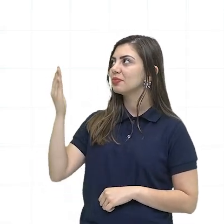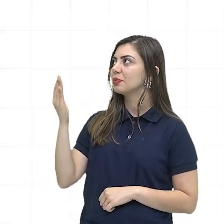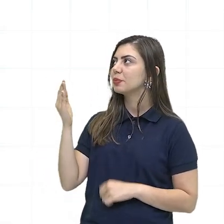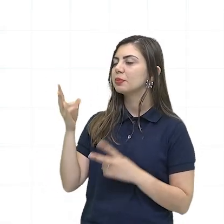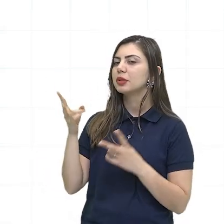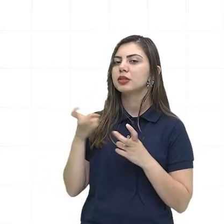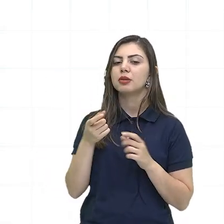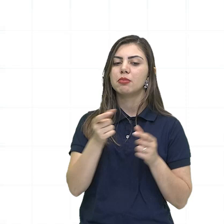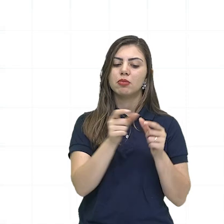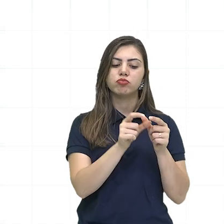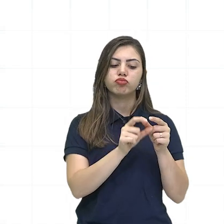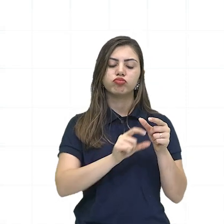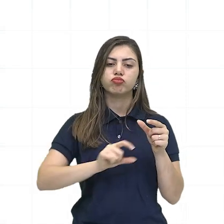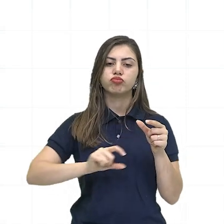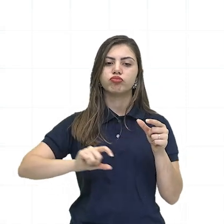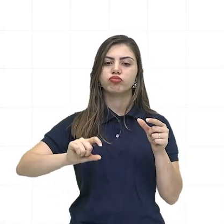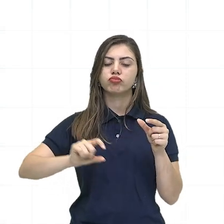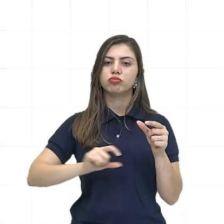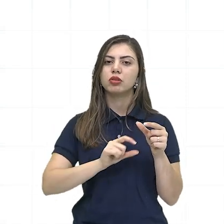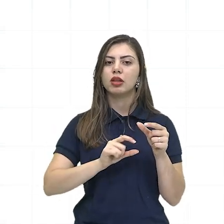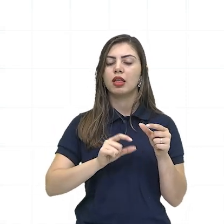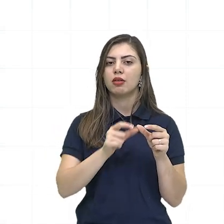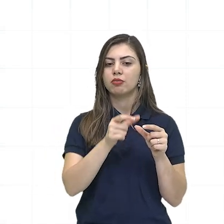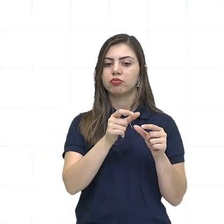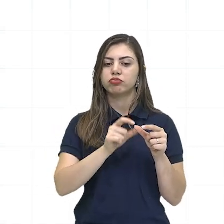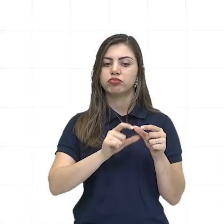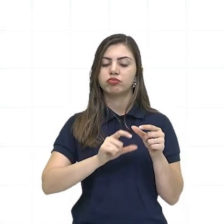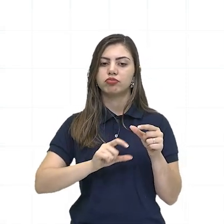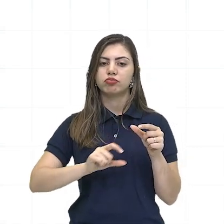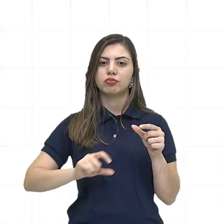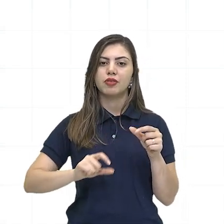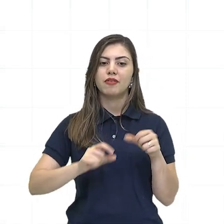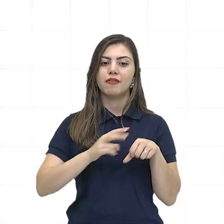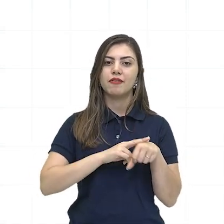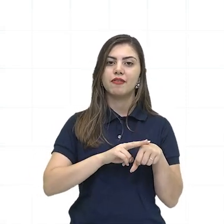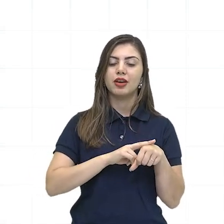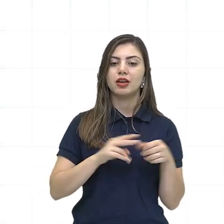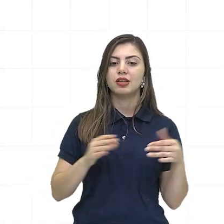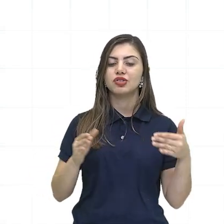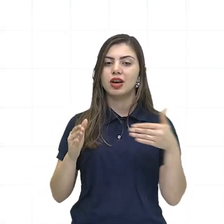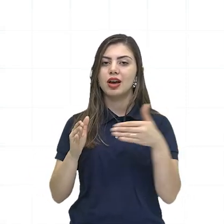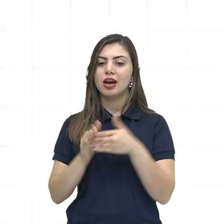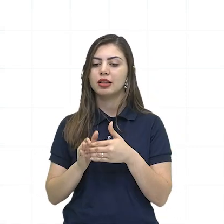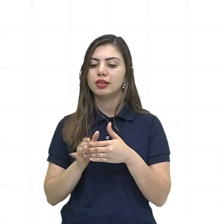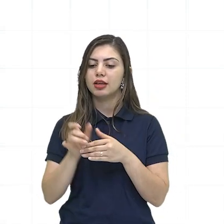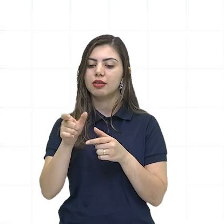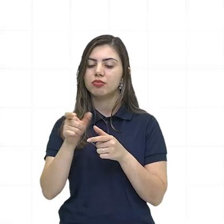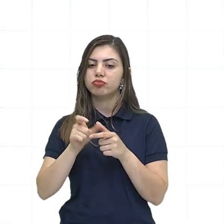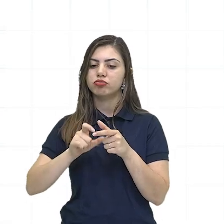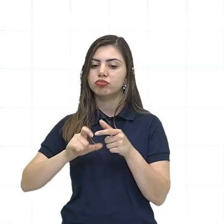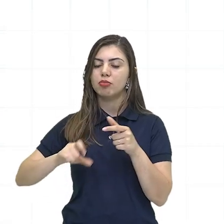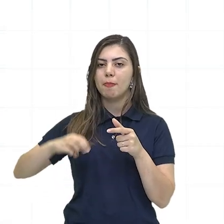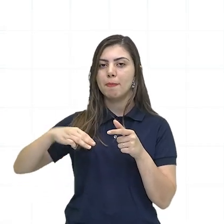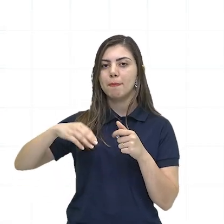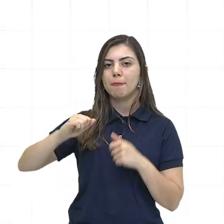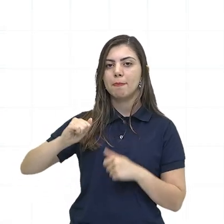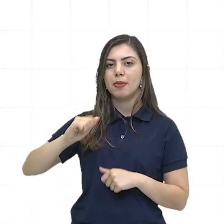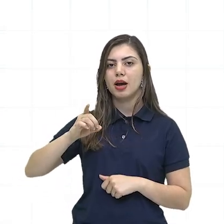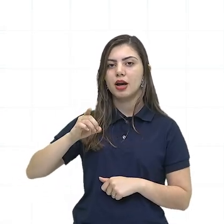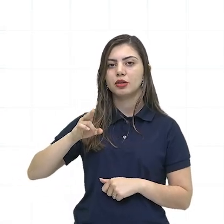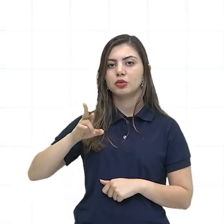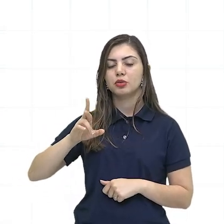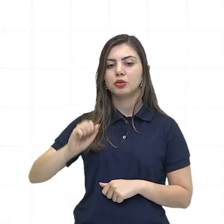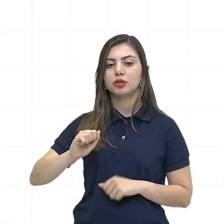casca dela, né, desse processo de amadurecimento desde a fase verde até a fase madura. Mas também nós temos